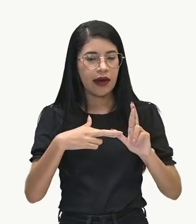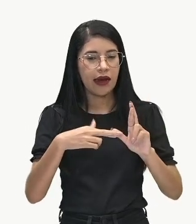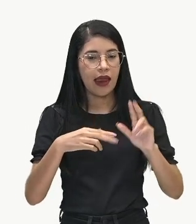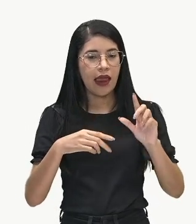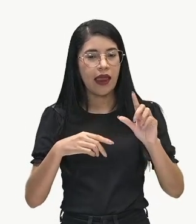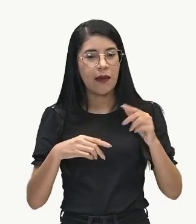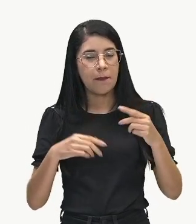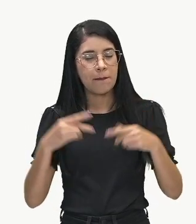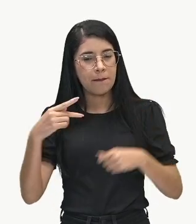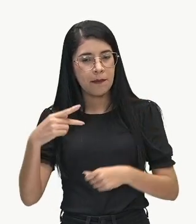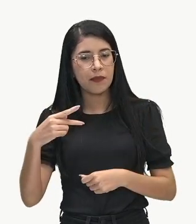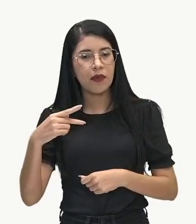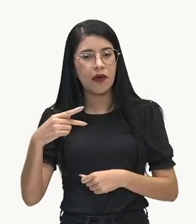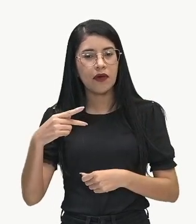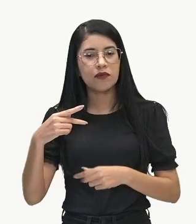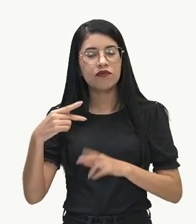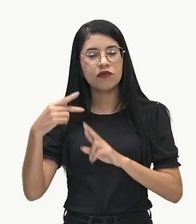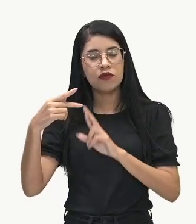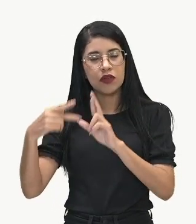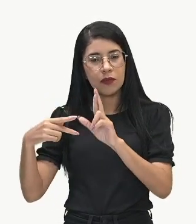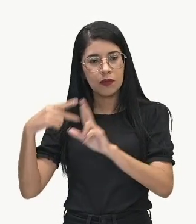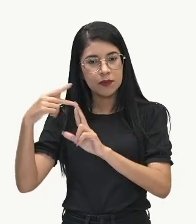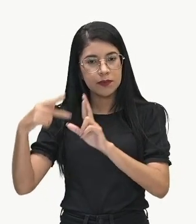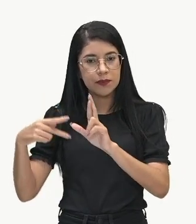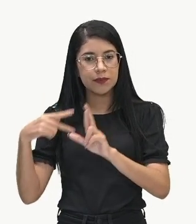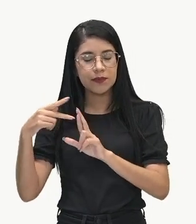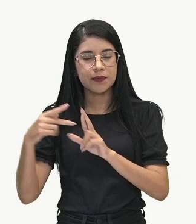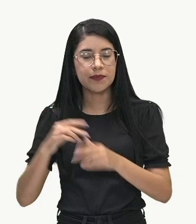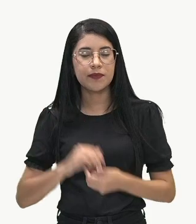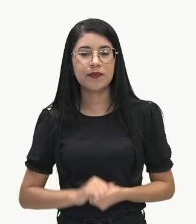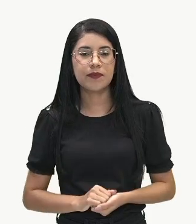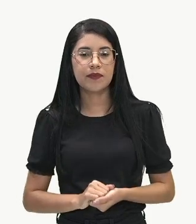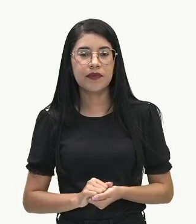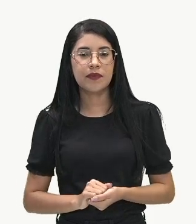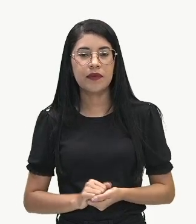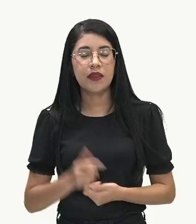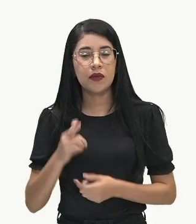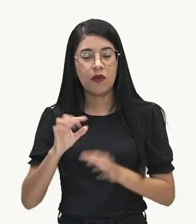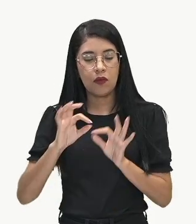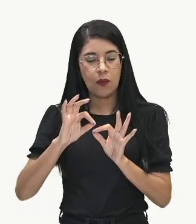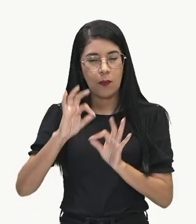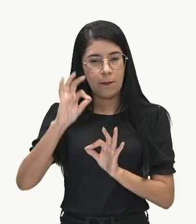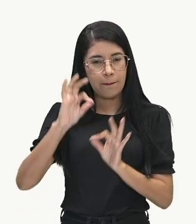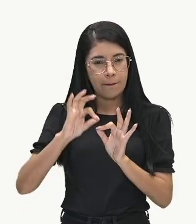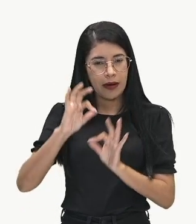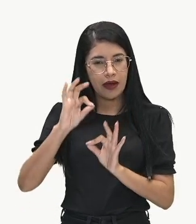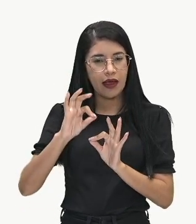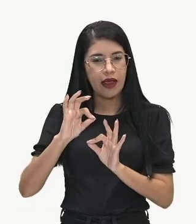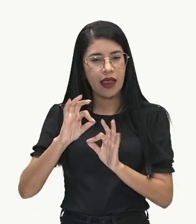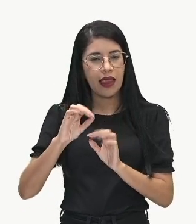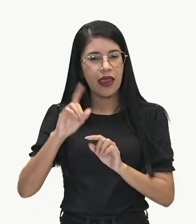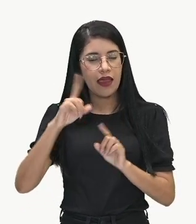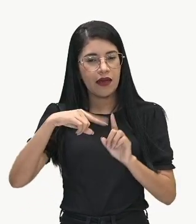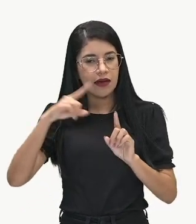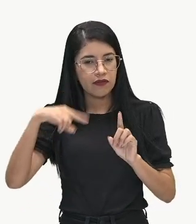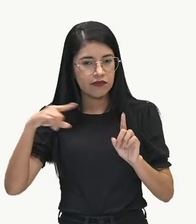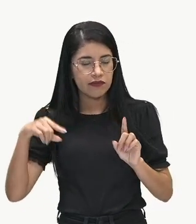aí, novamente, esse espaço daqui até aqui é a variação